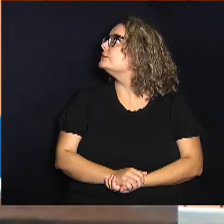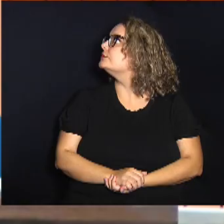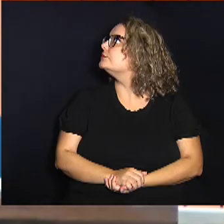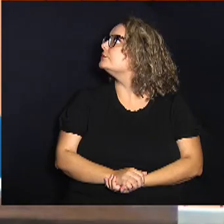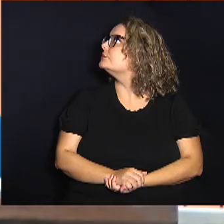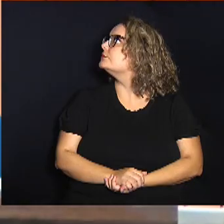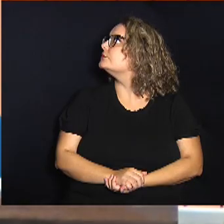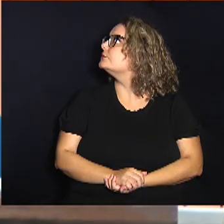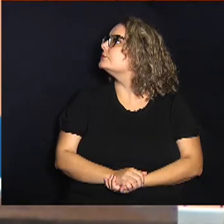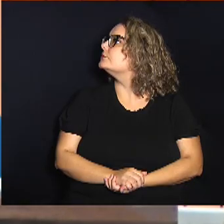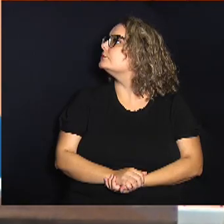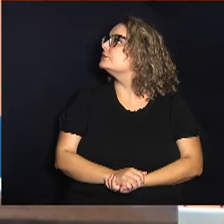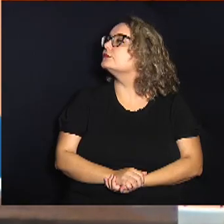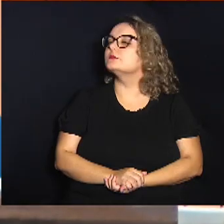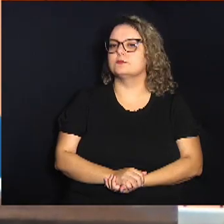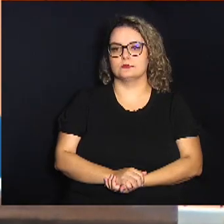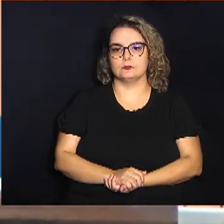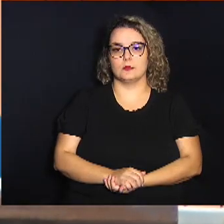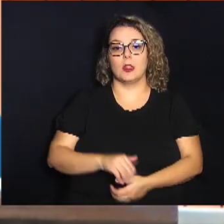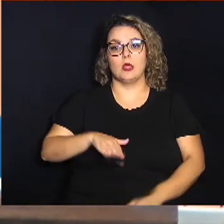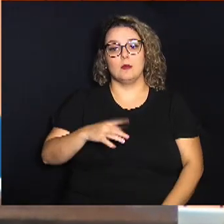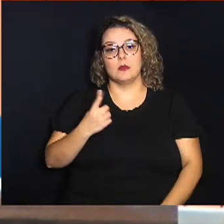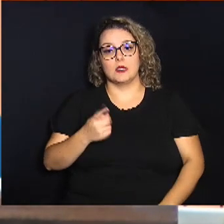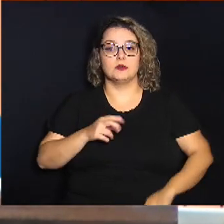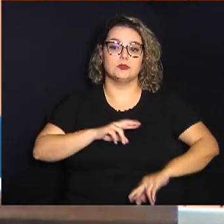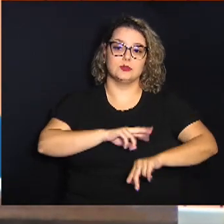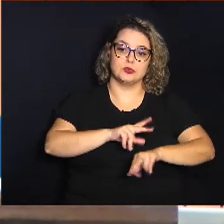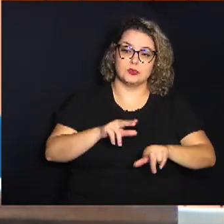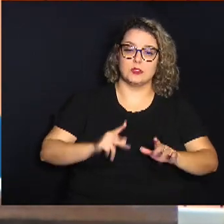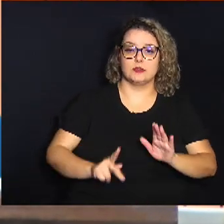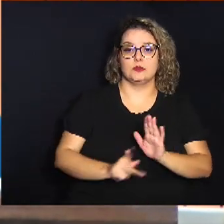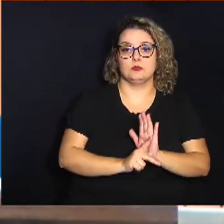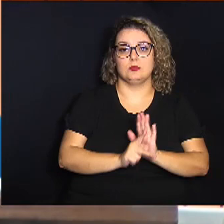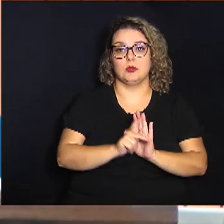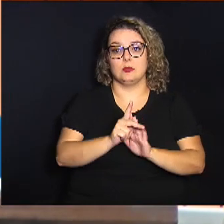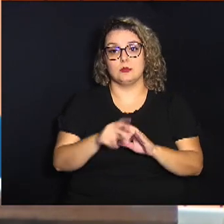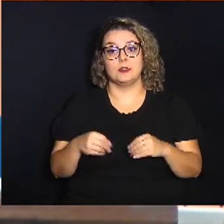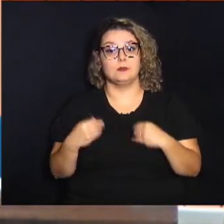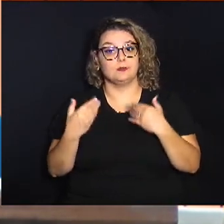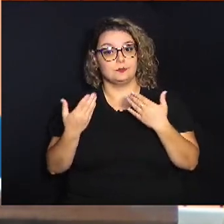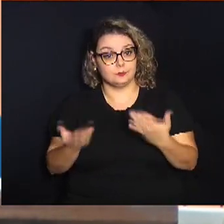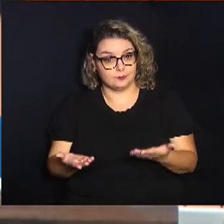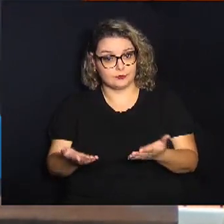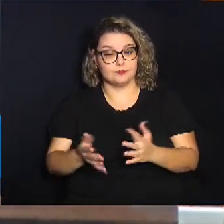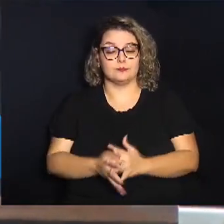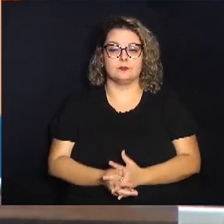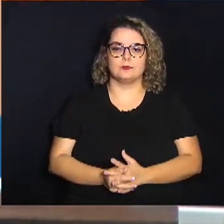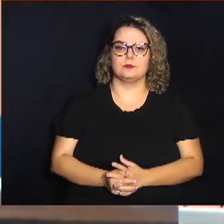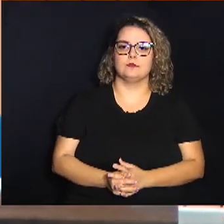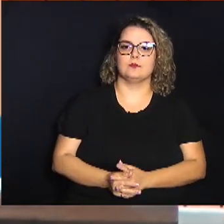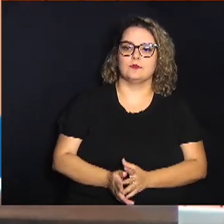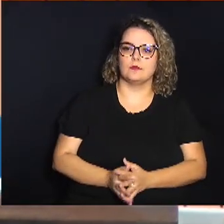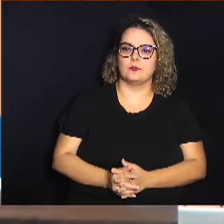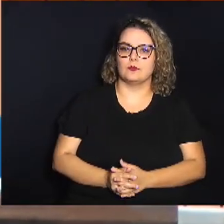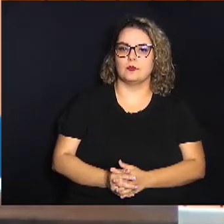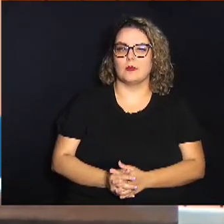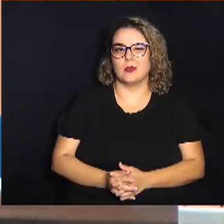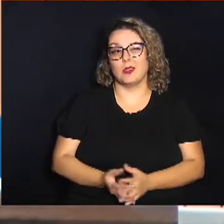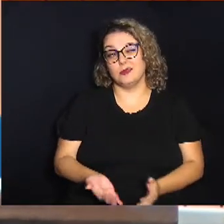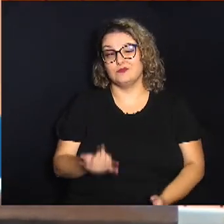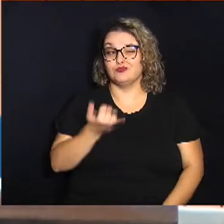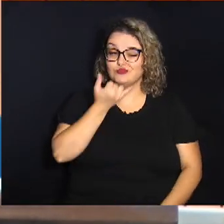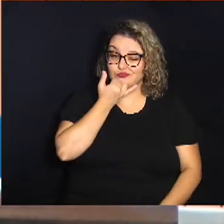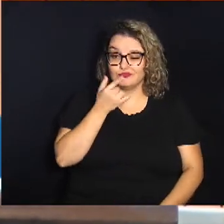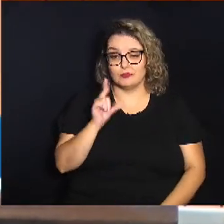é mais um dos projetos que estão sob a desculpa de